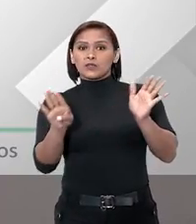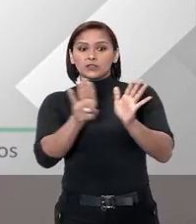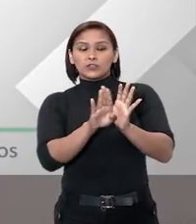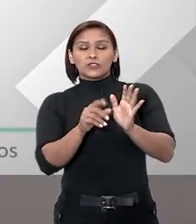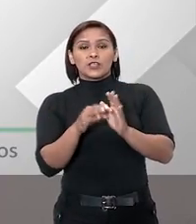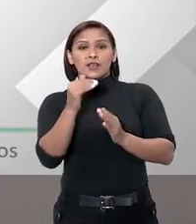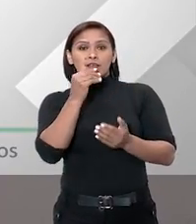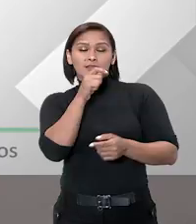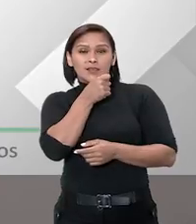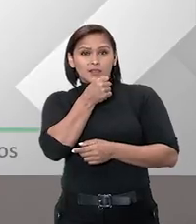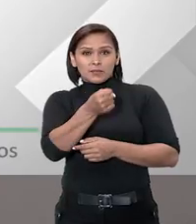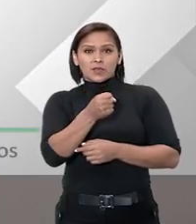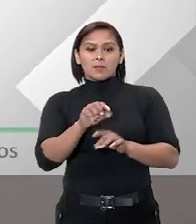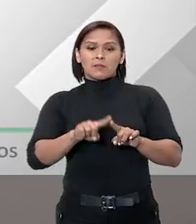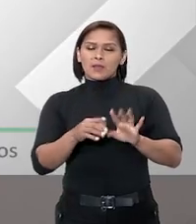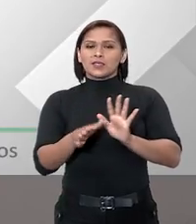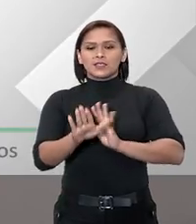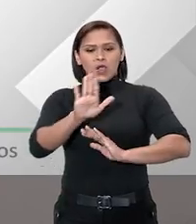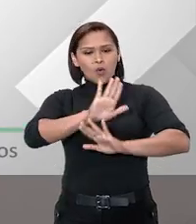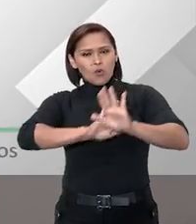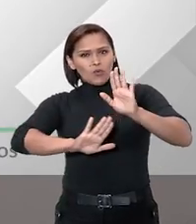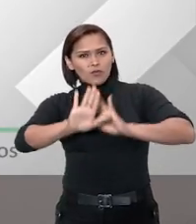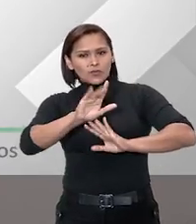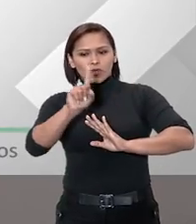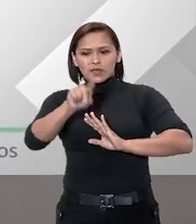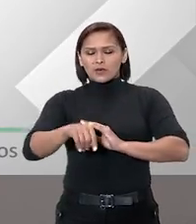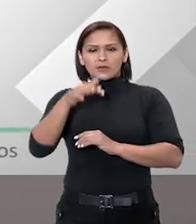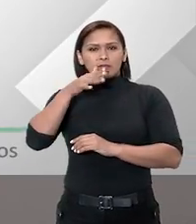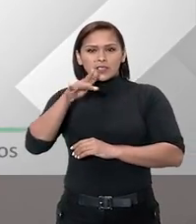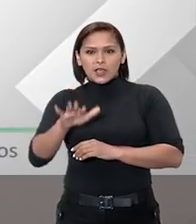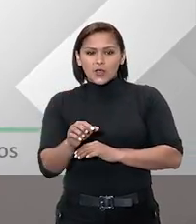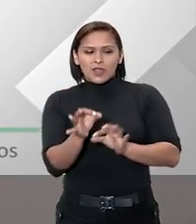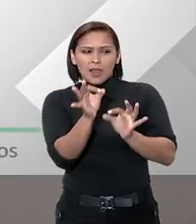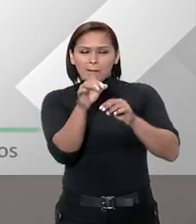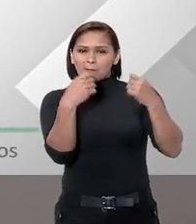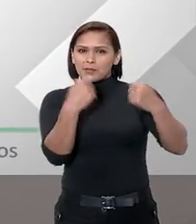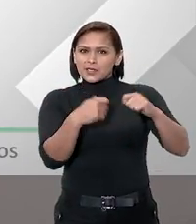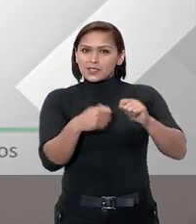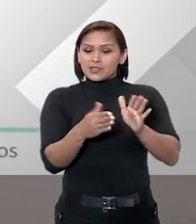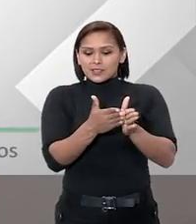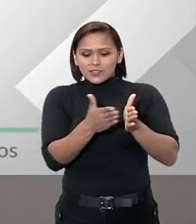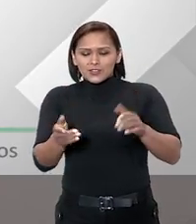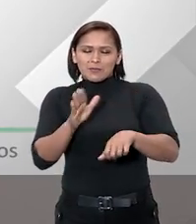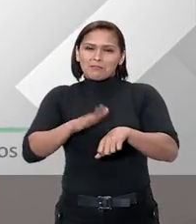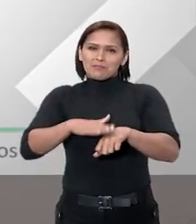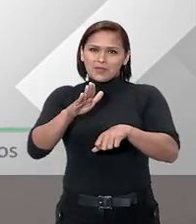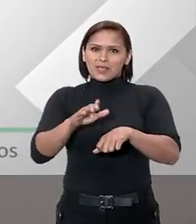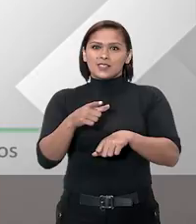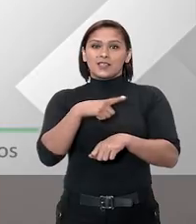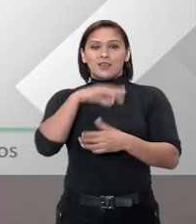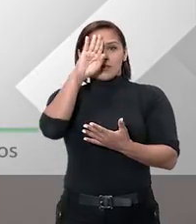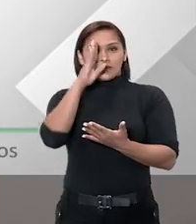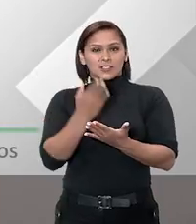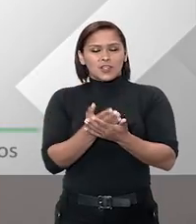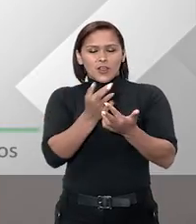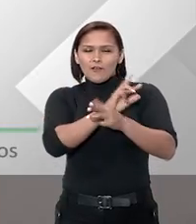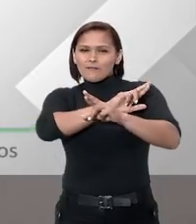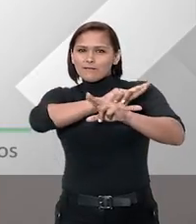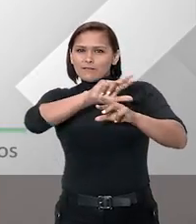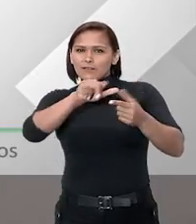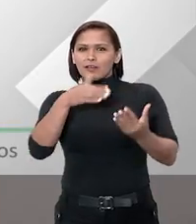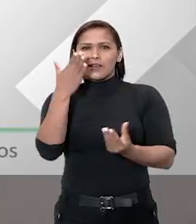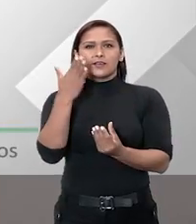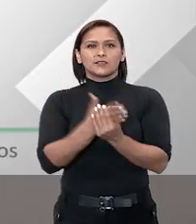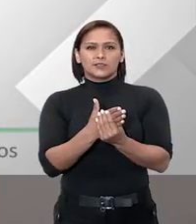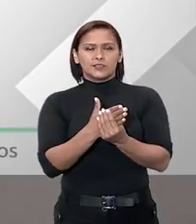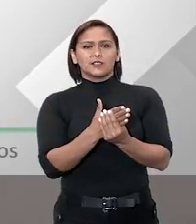o depoimento, mas preservar essa criança quando ela não está preparada. Eu creio que em muitos casos